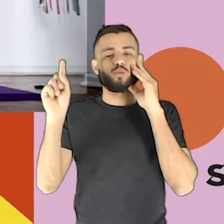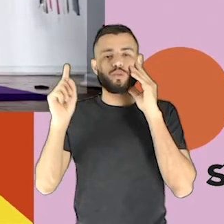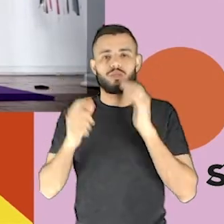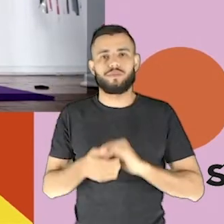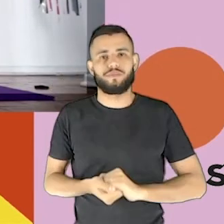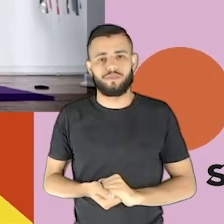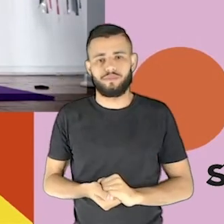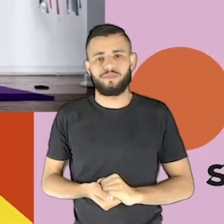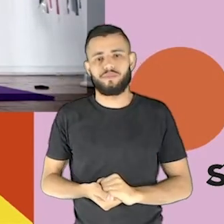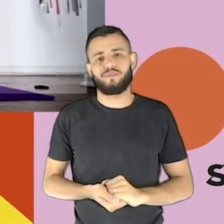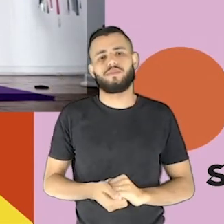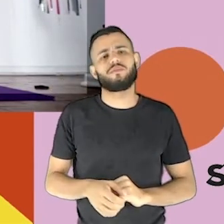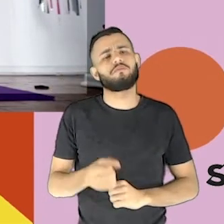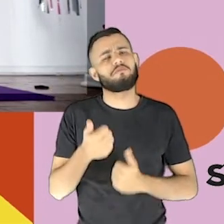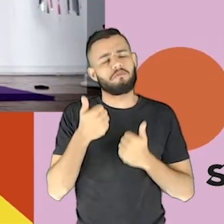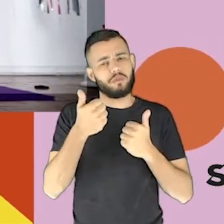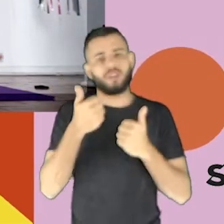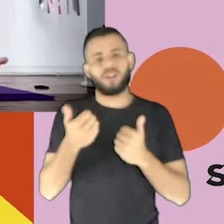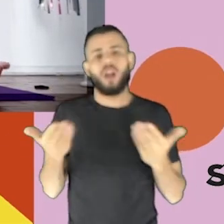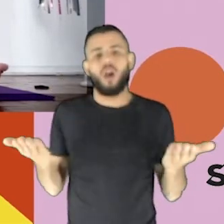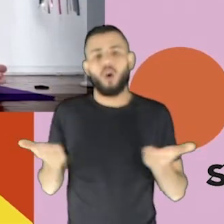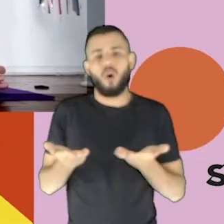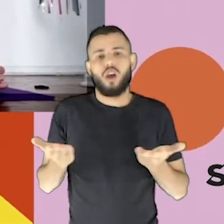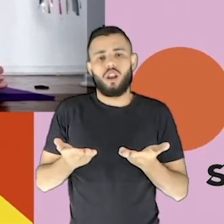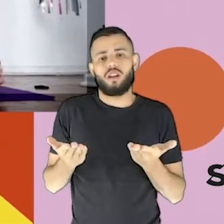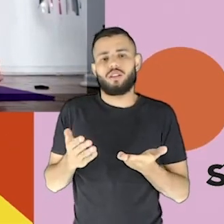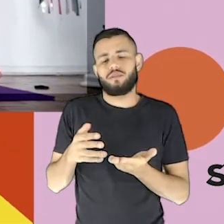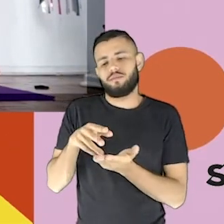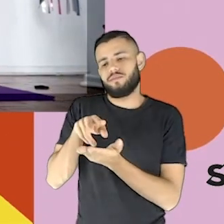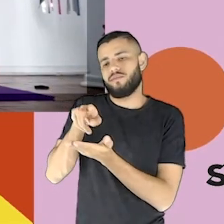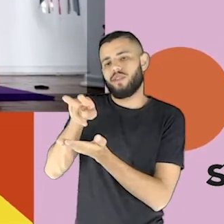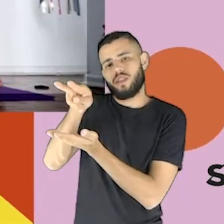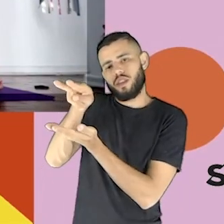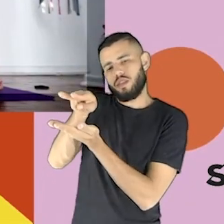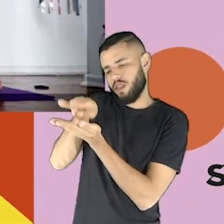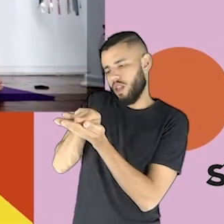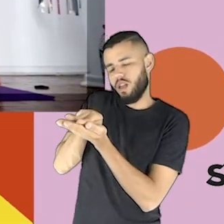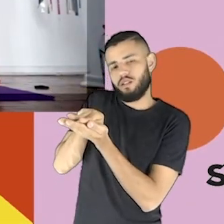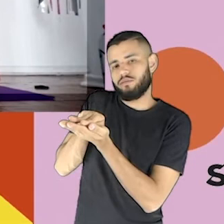Muito bem. A gente vai deitar de barriga para cima agora.